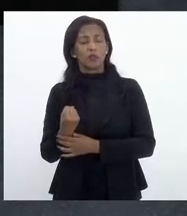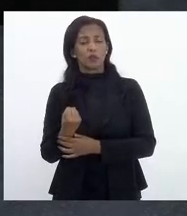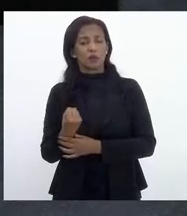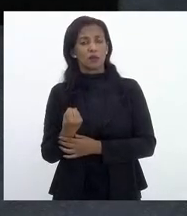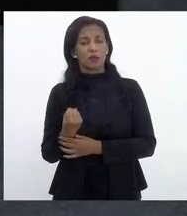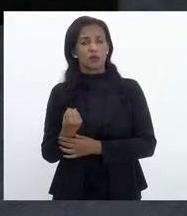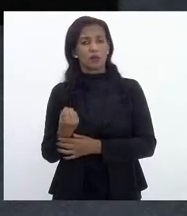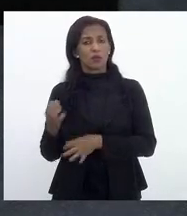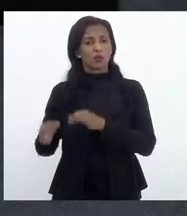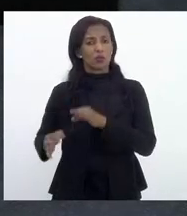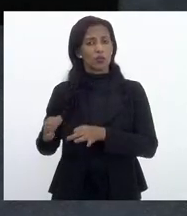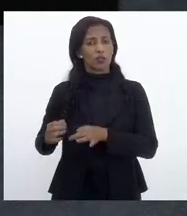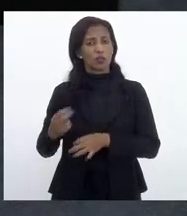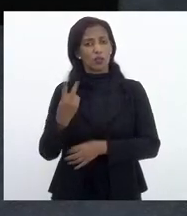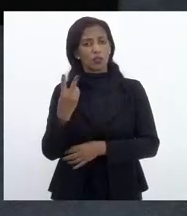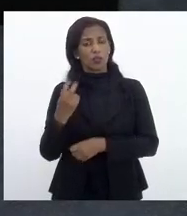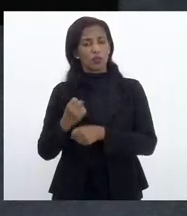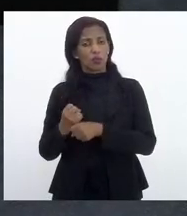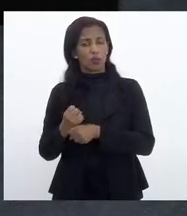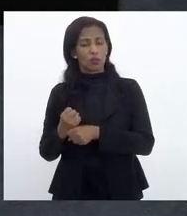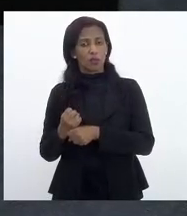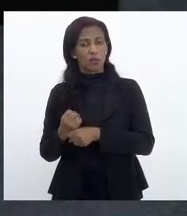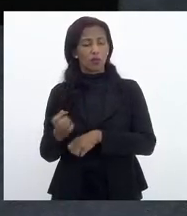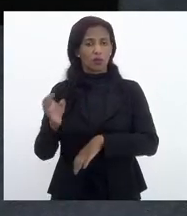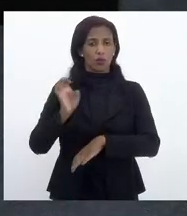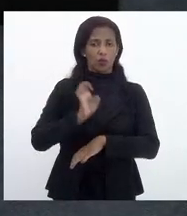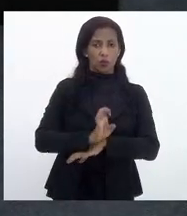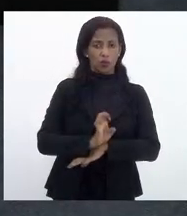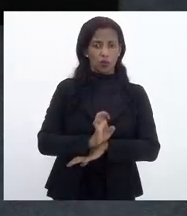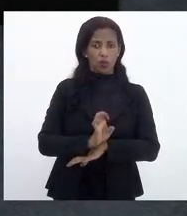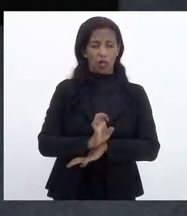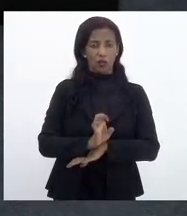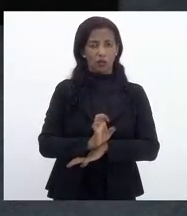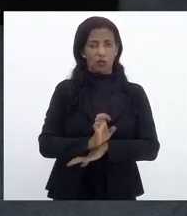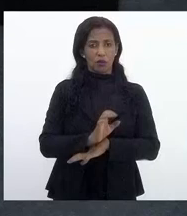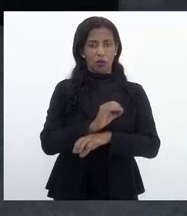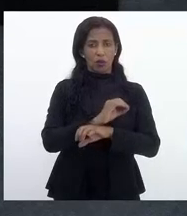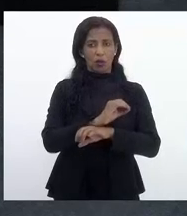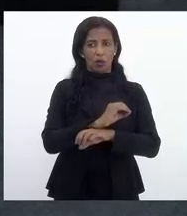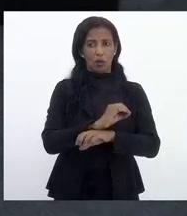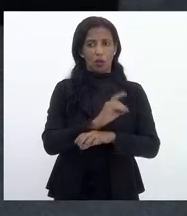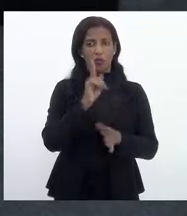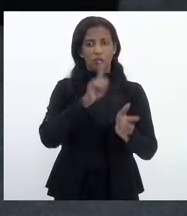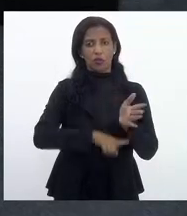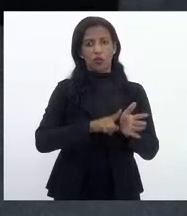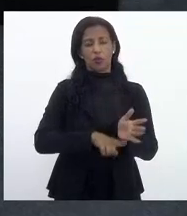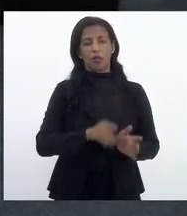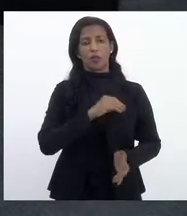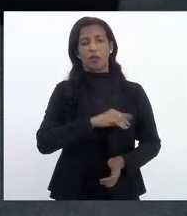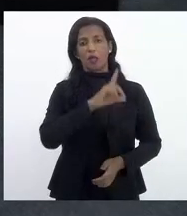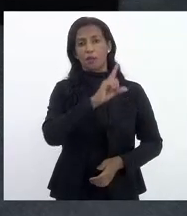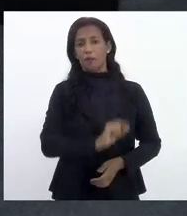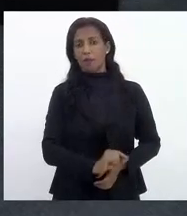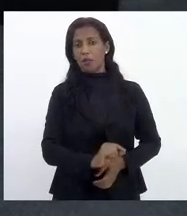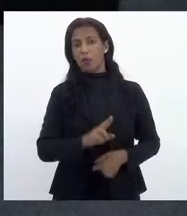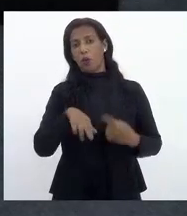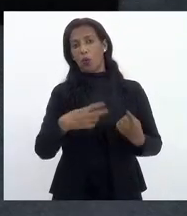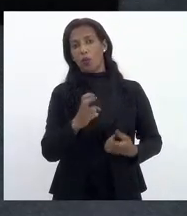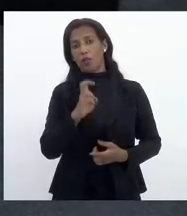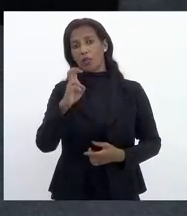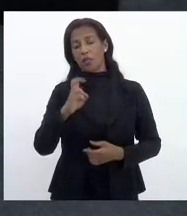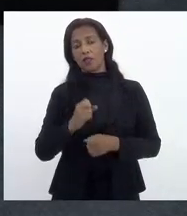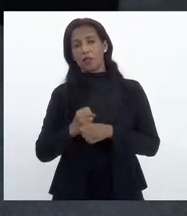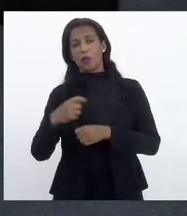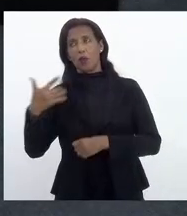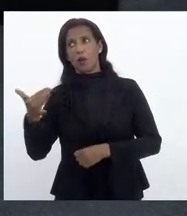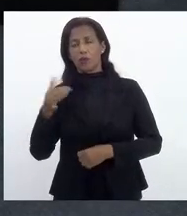de chegar daqui a dois anos o Estado está deficitário e você começar a te contar ciúmes que ganha salário mínimo ou daqui a cinco anos